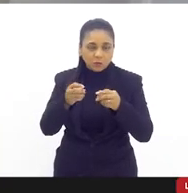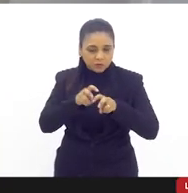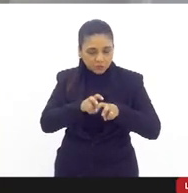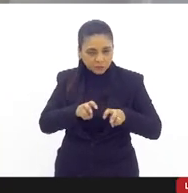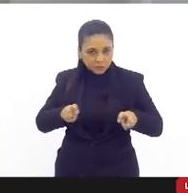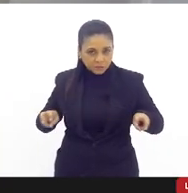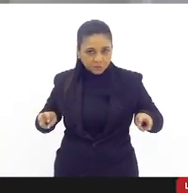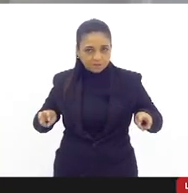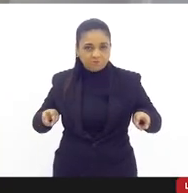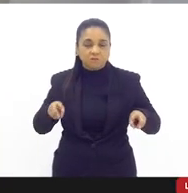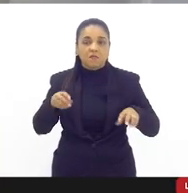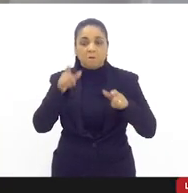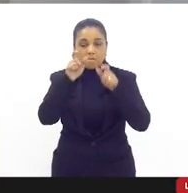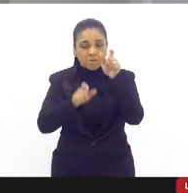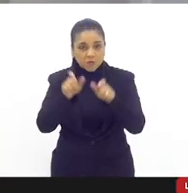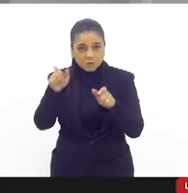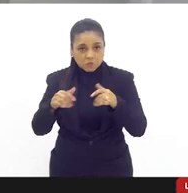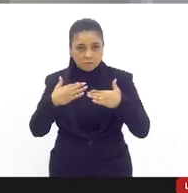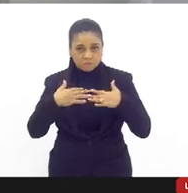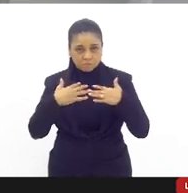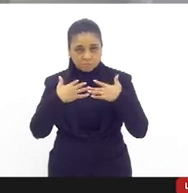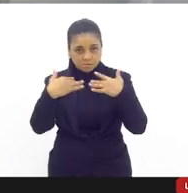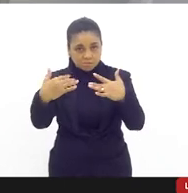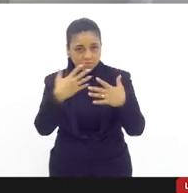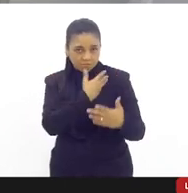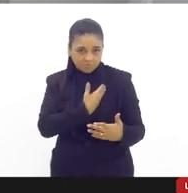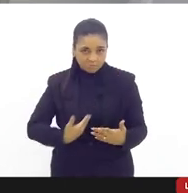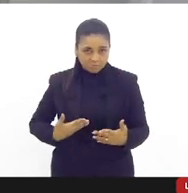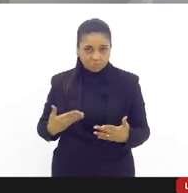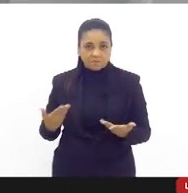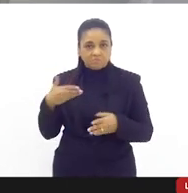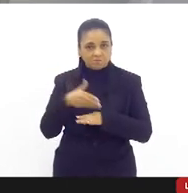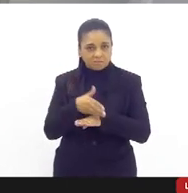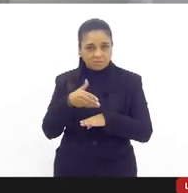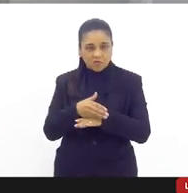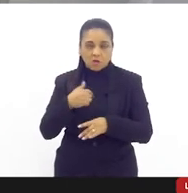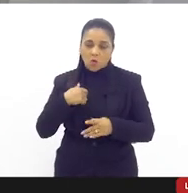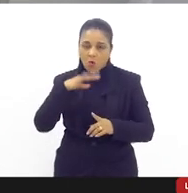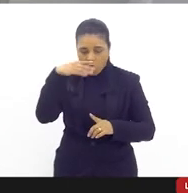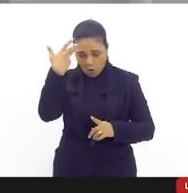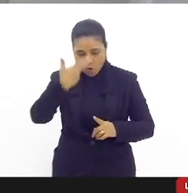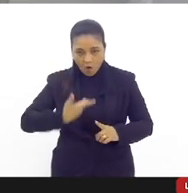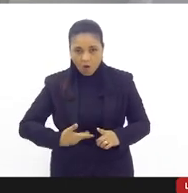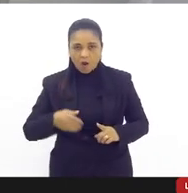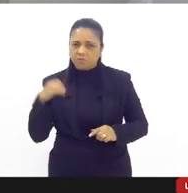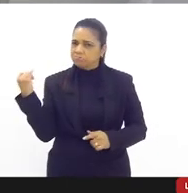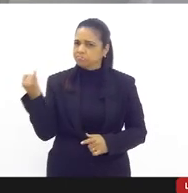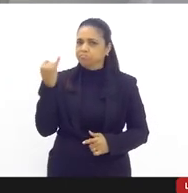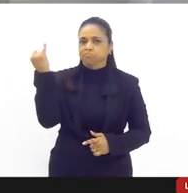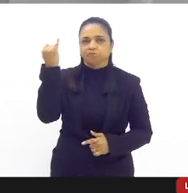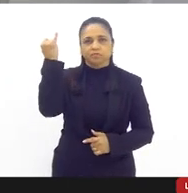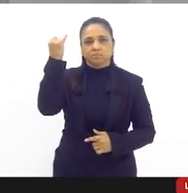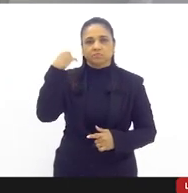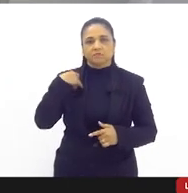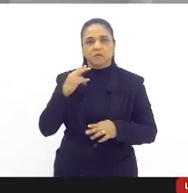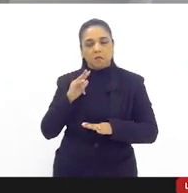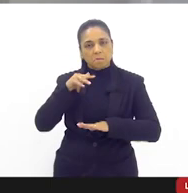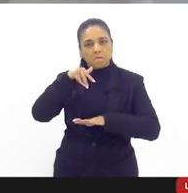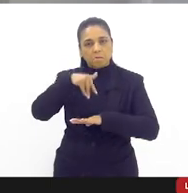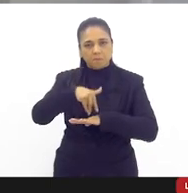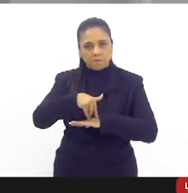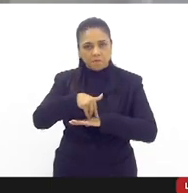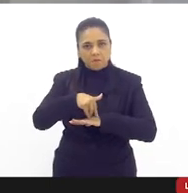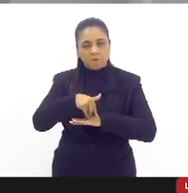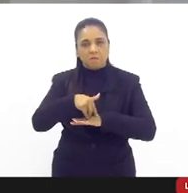pessoas presentes audiência para nós é uma grande honra de extrema importância estar aqui presente